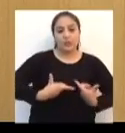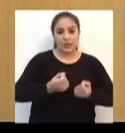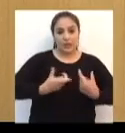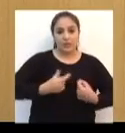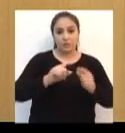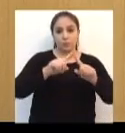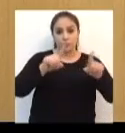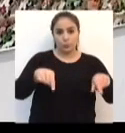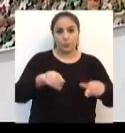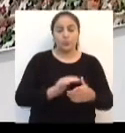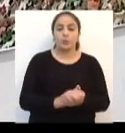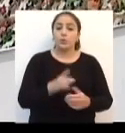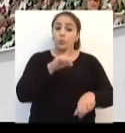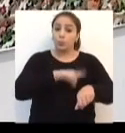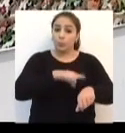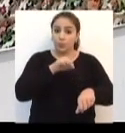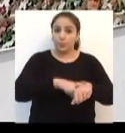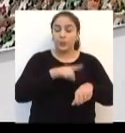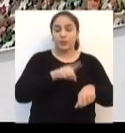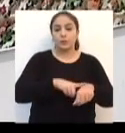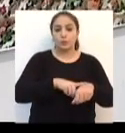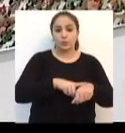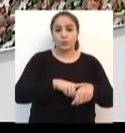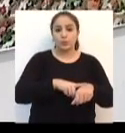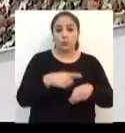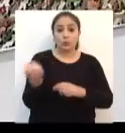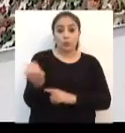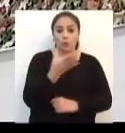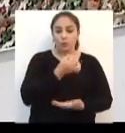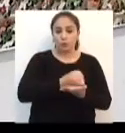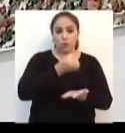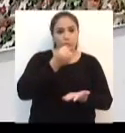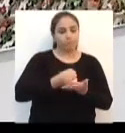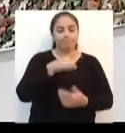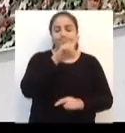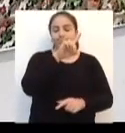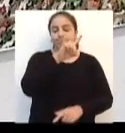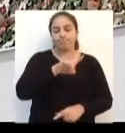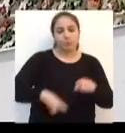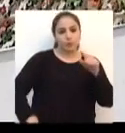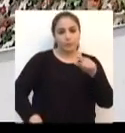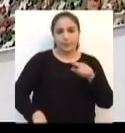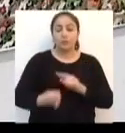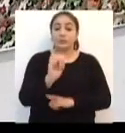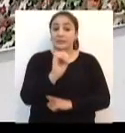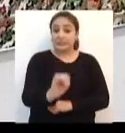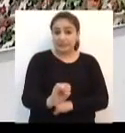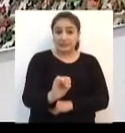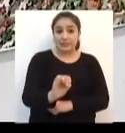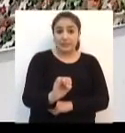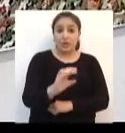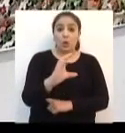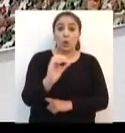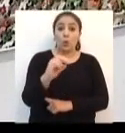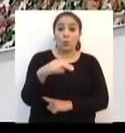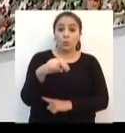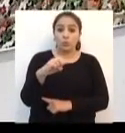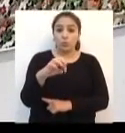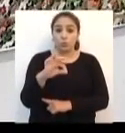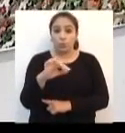gastos públicos. No momento, a celebração de novos contratos estão proibidos, sejam eles de